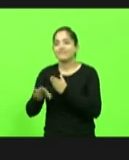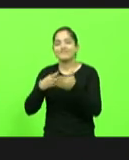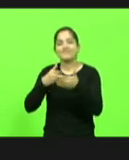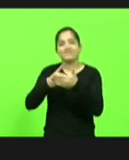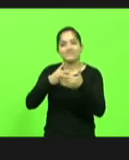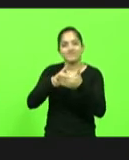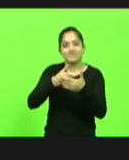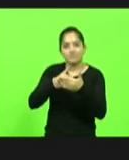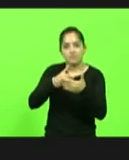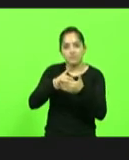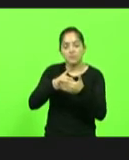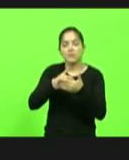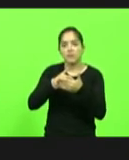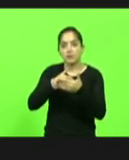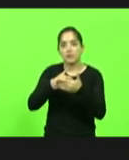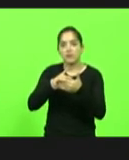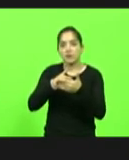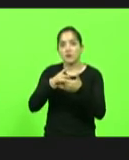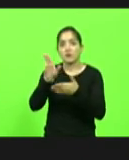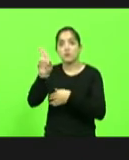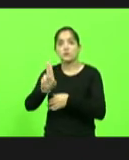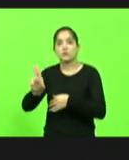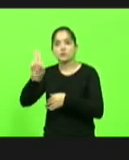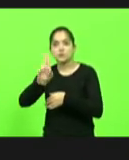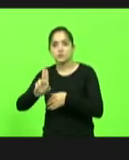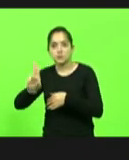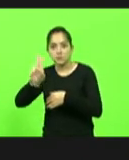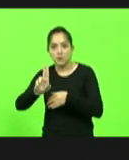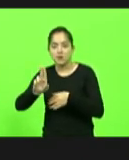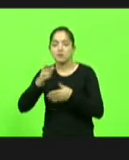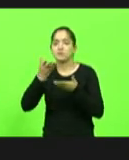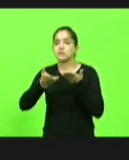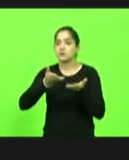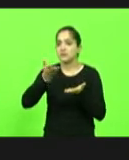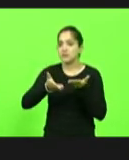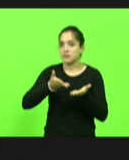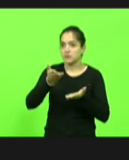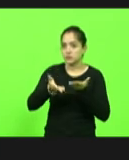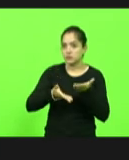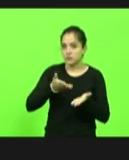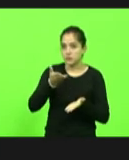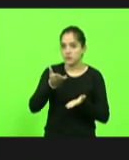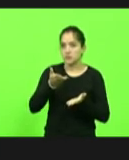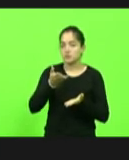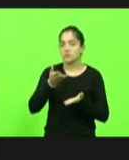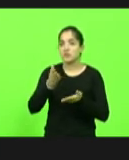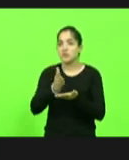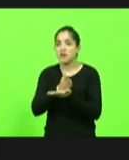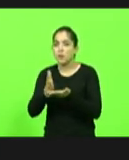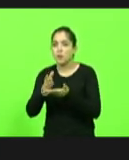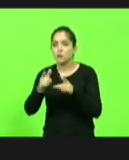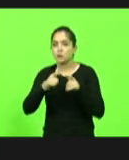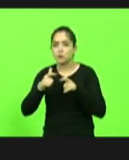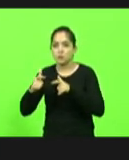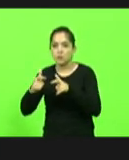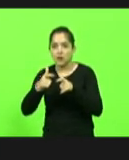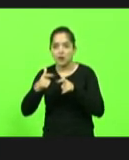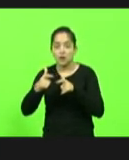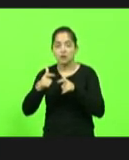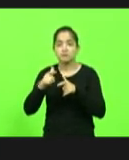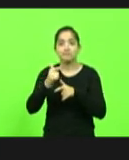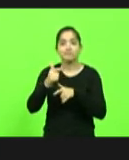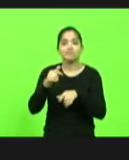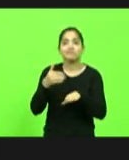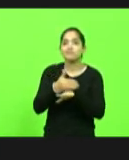que impedem dos usuários serem atendidos em regiões onde não há acesso